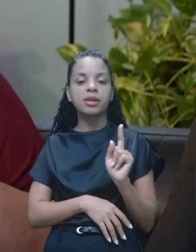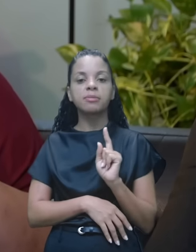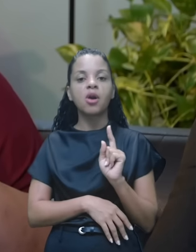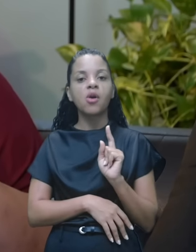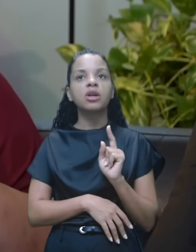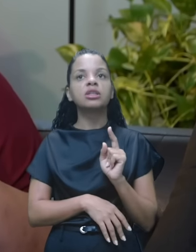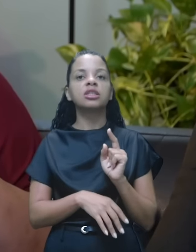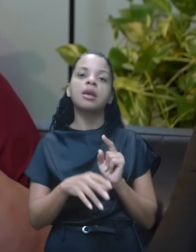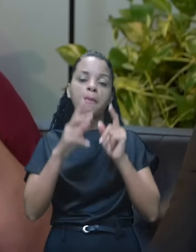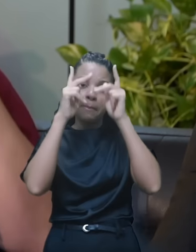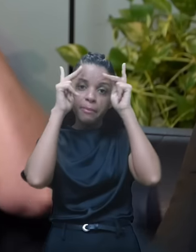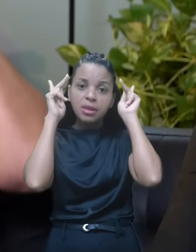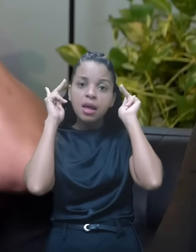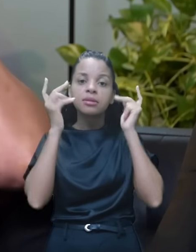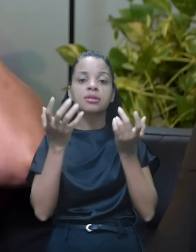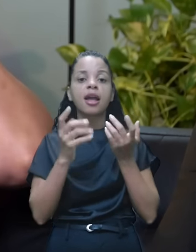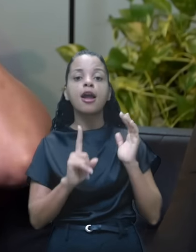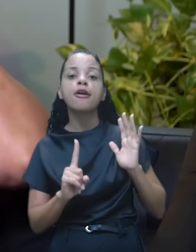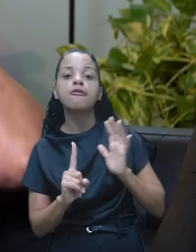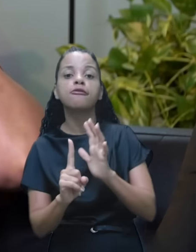de que